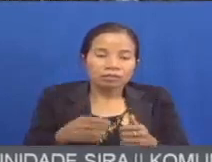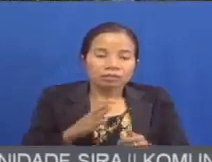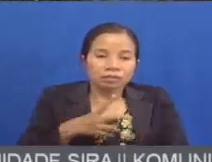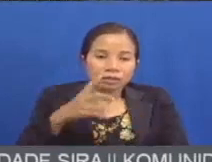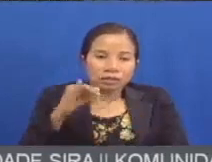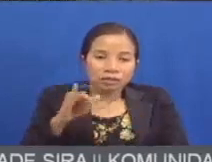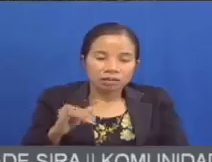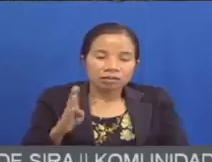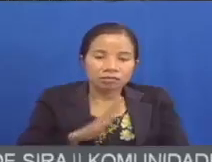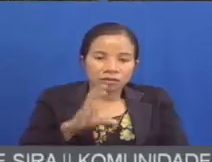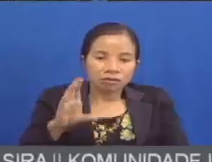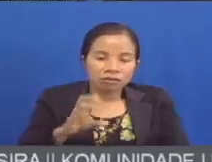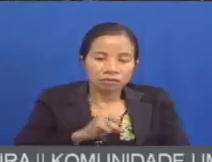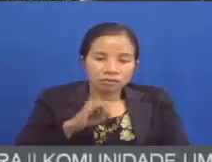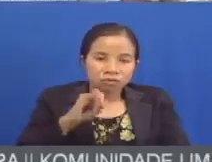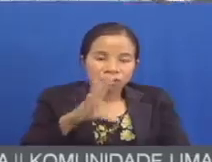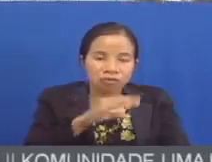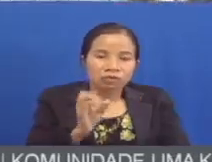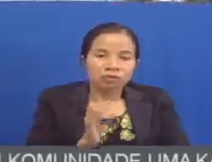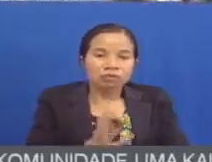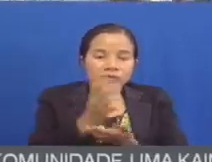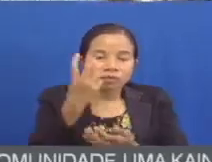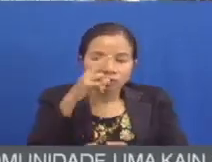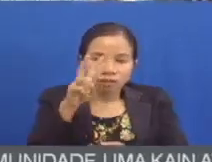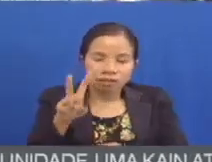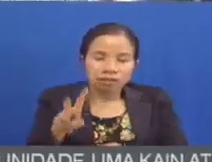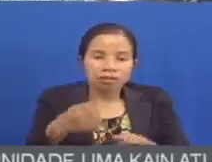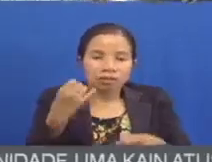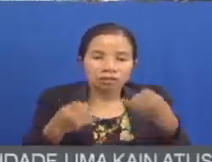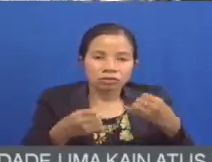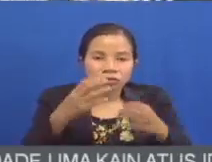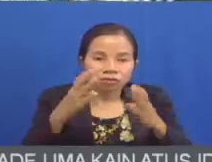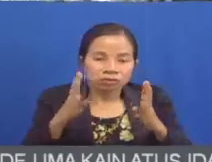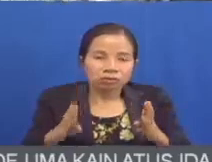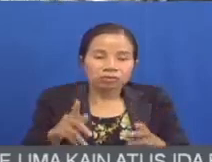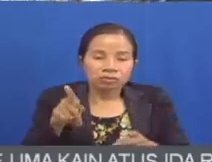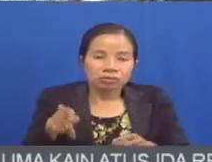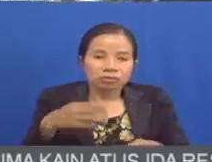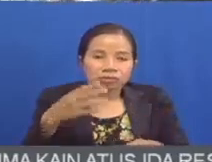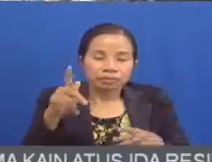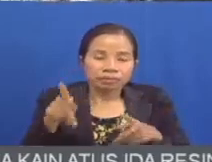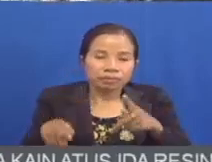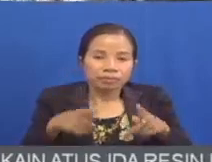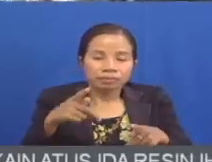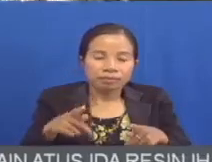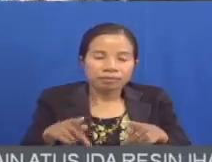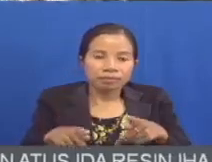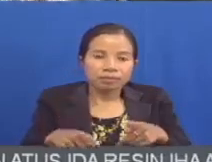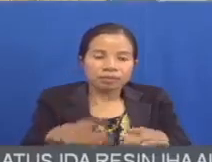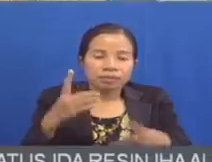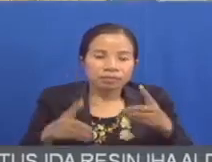dele, balcão, suaino oikusi nota cata, juiz, procurador, no defesa Cira continua a ralar o